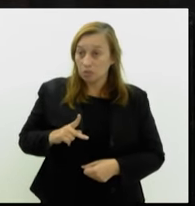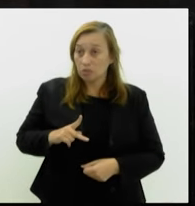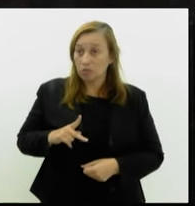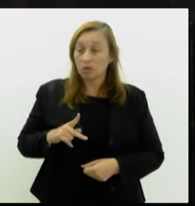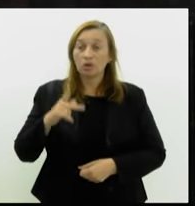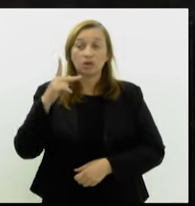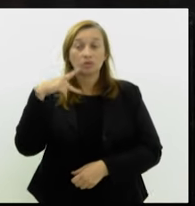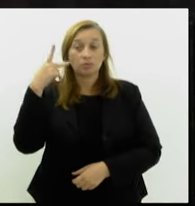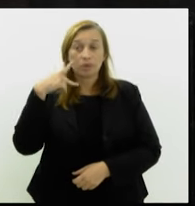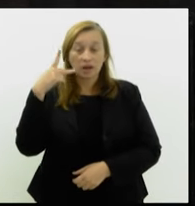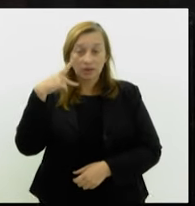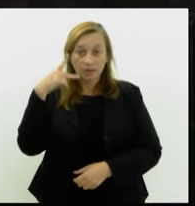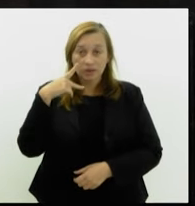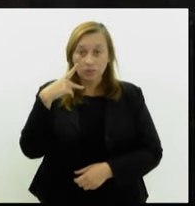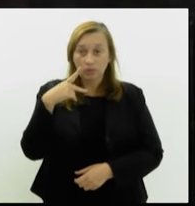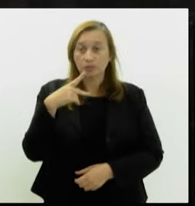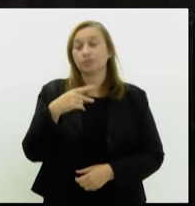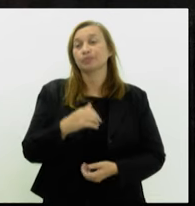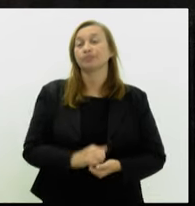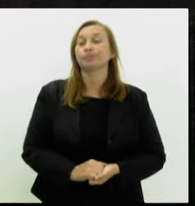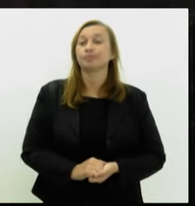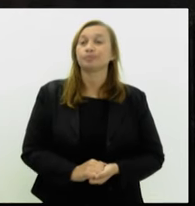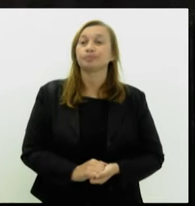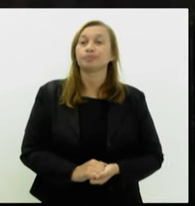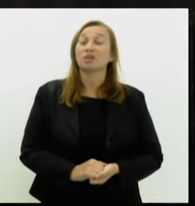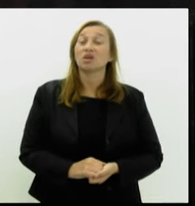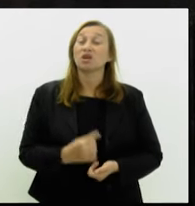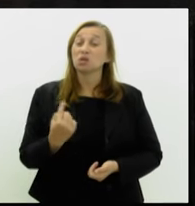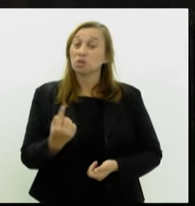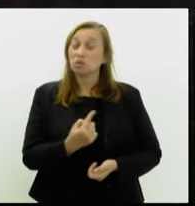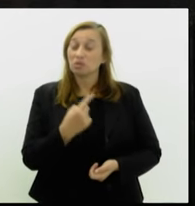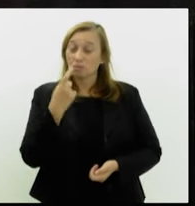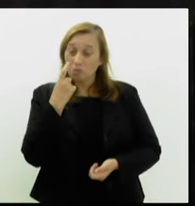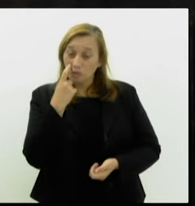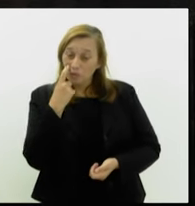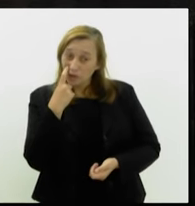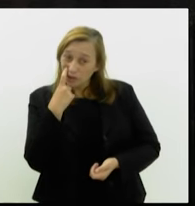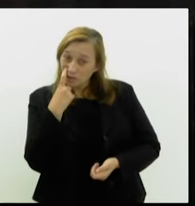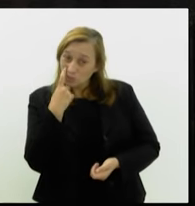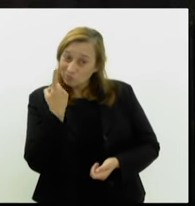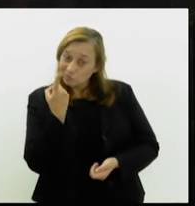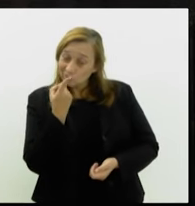Parlamento Fluminense. E o que nós estamos vendo nessa